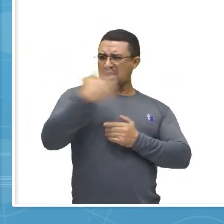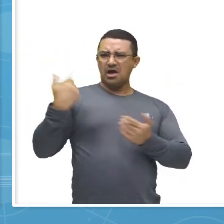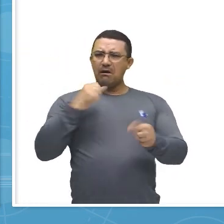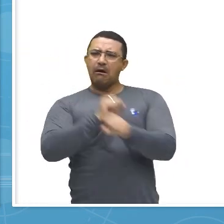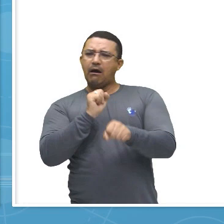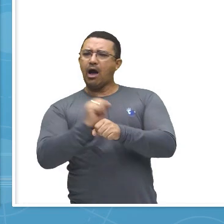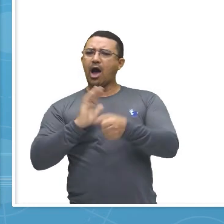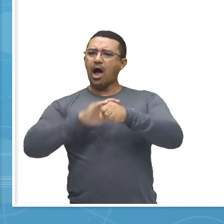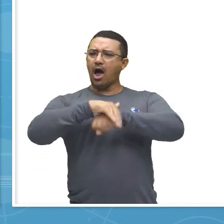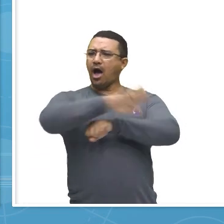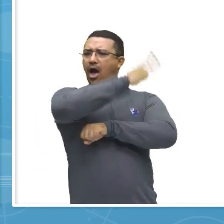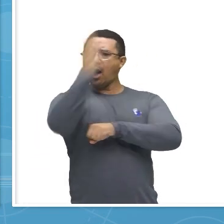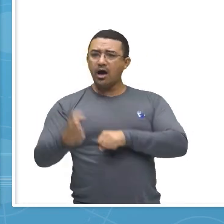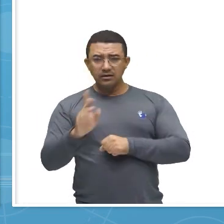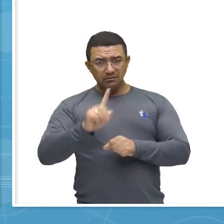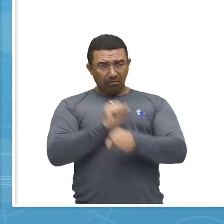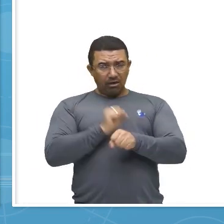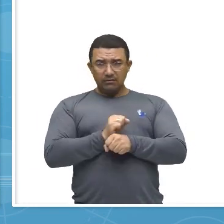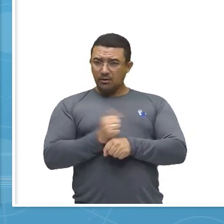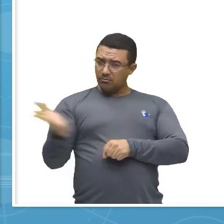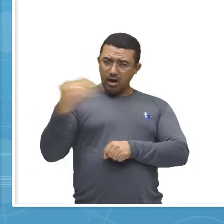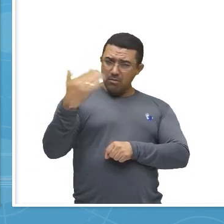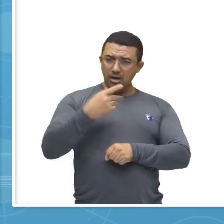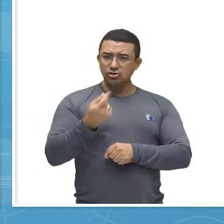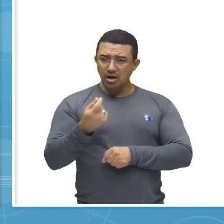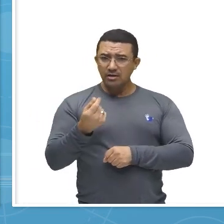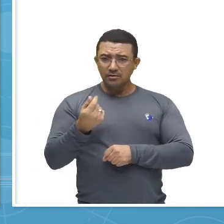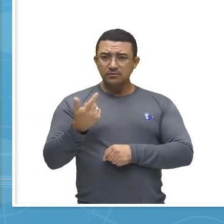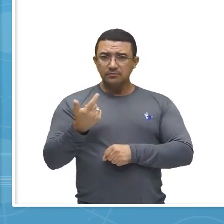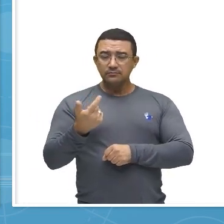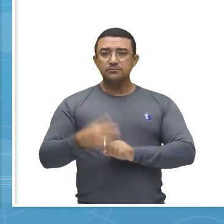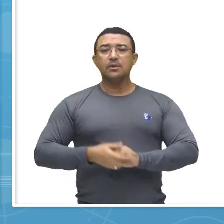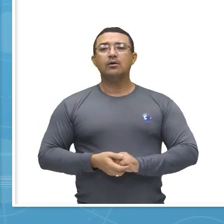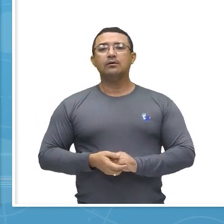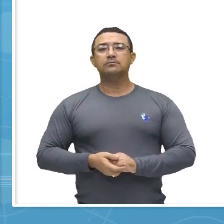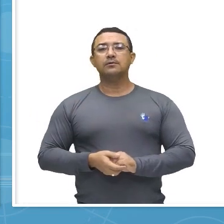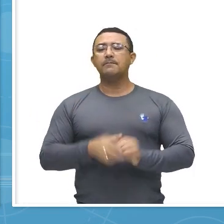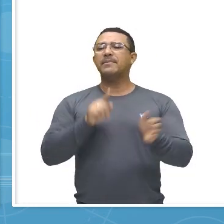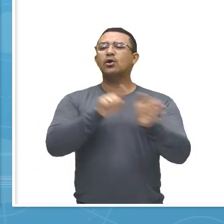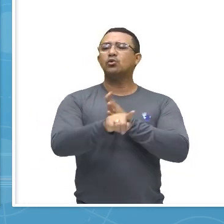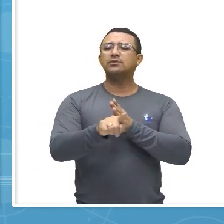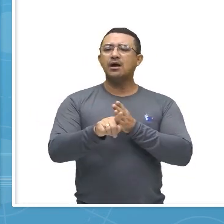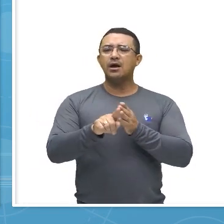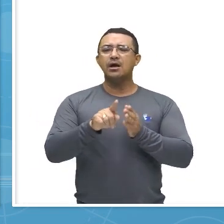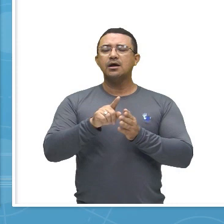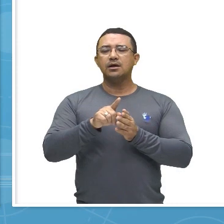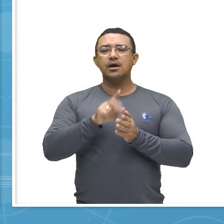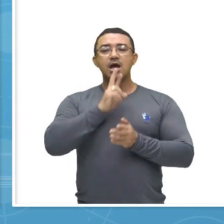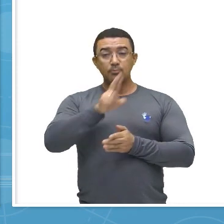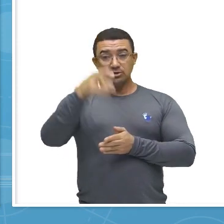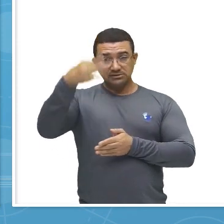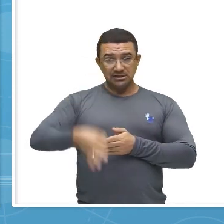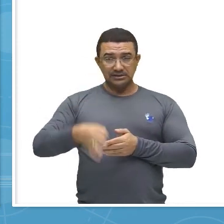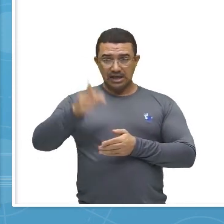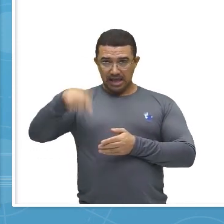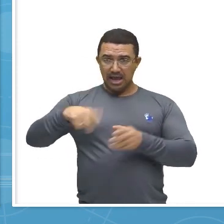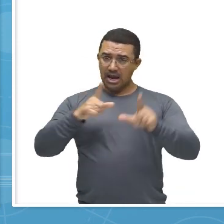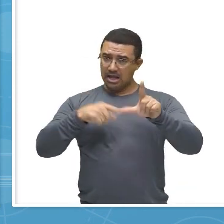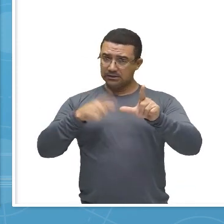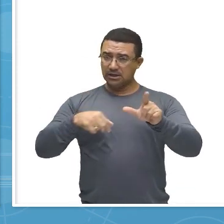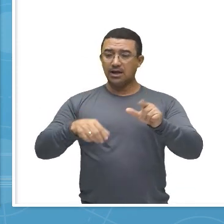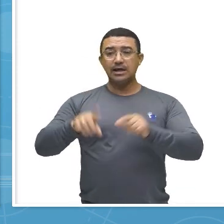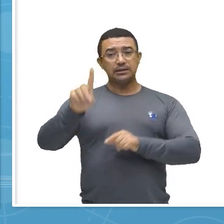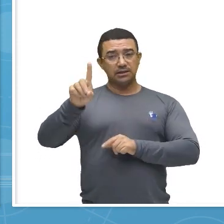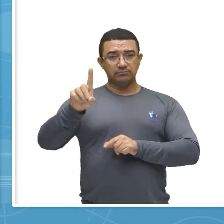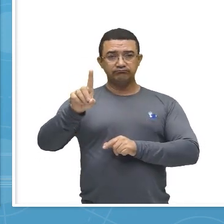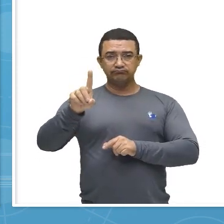toda. Aí temos a questão, que diz o seguinte, a resposta correta é a letra B, o excesso de insegurança